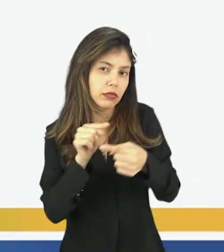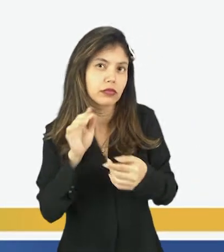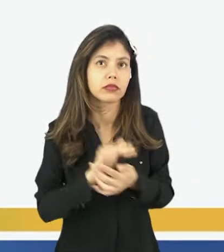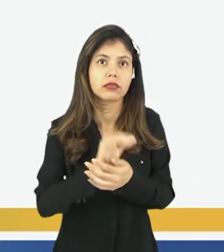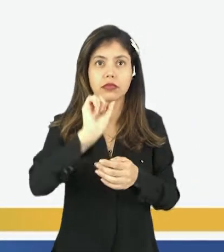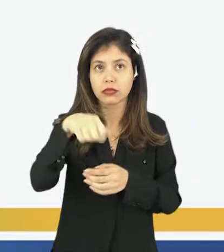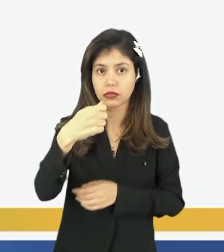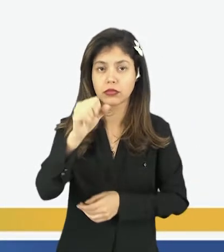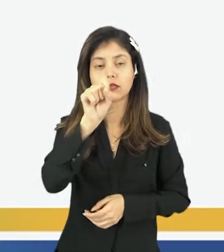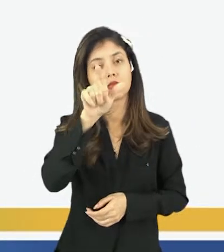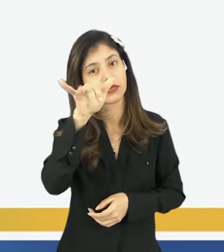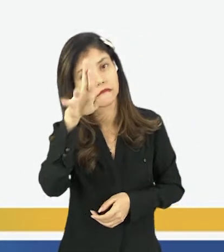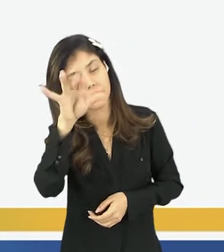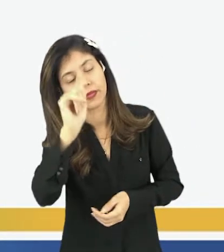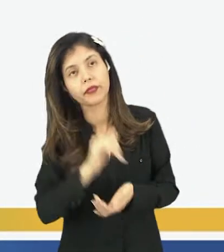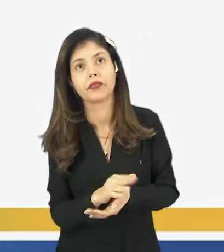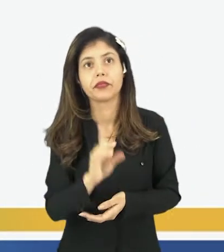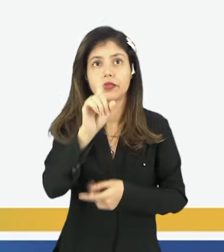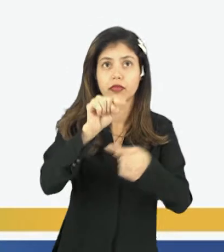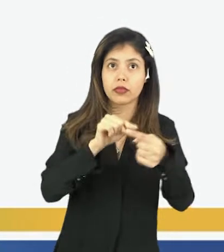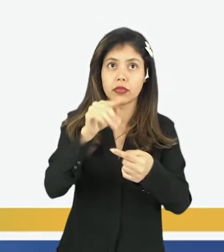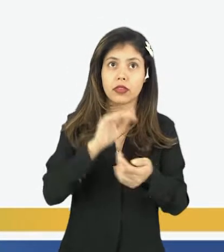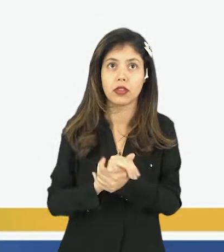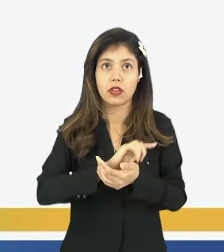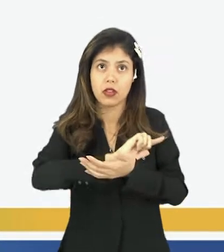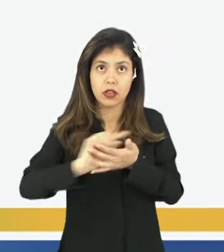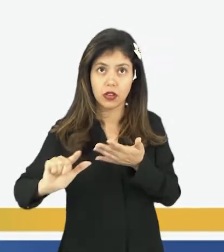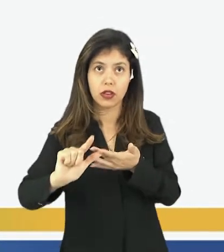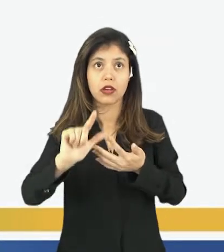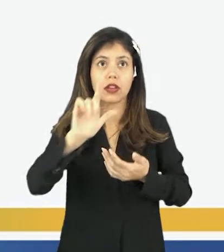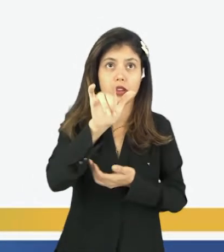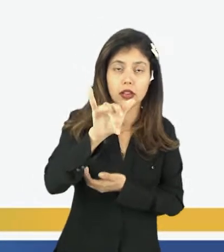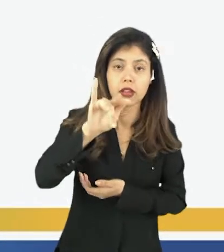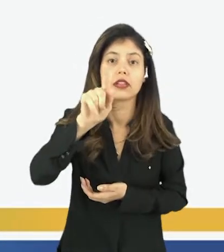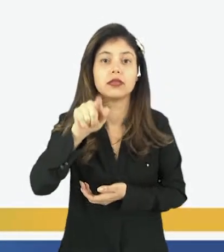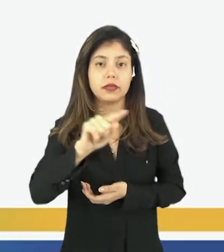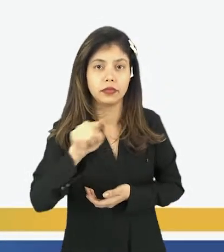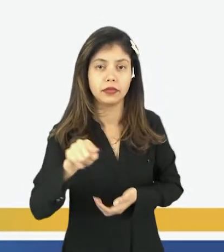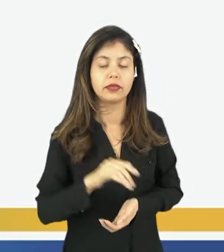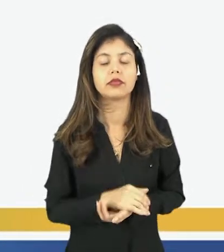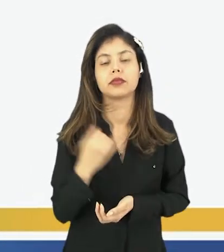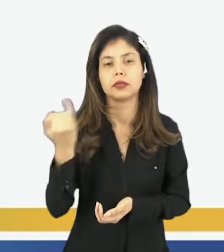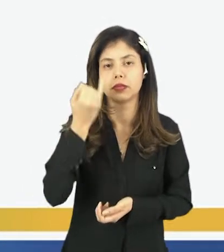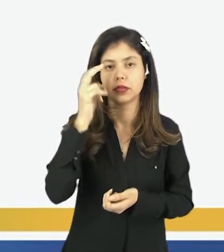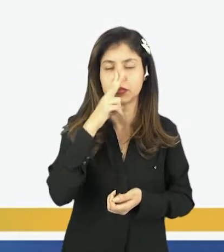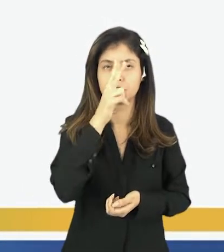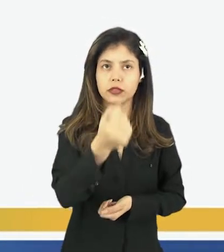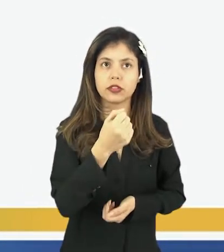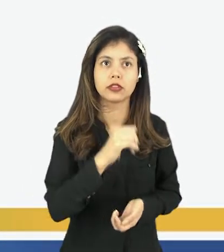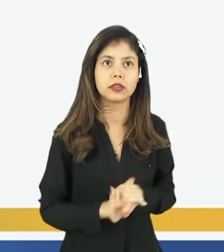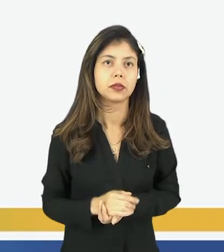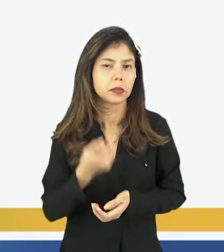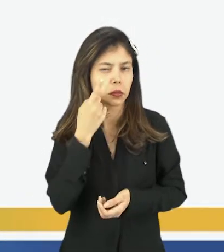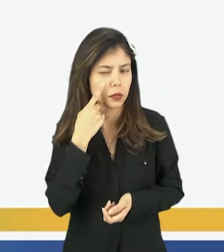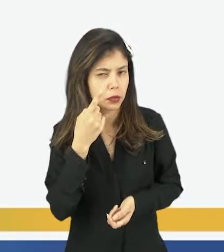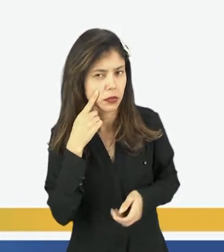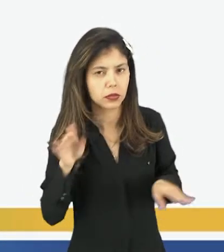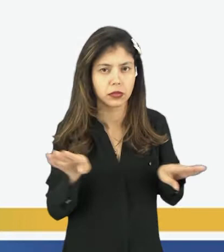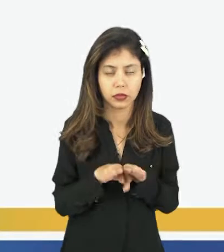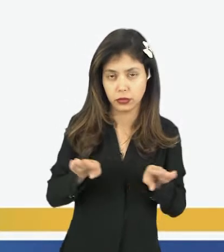a indicação de sílaba tônica, ou seja, o lis é a mais forte. Olha só que interessante também o que a gente pode encontrar